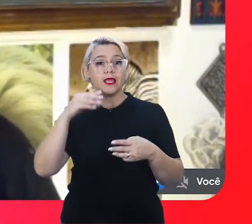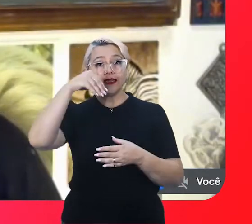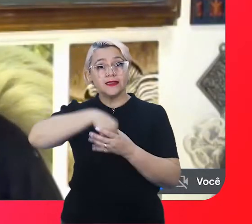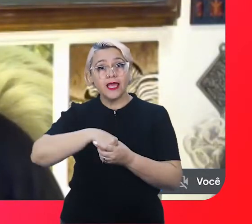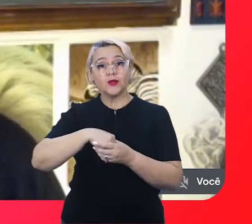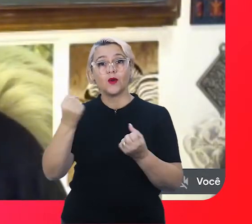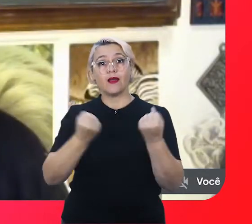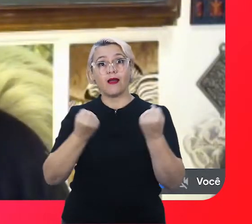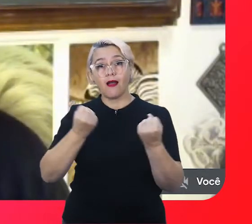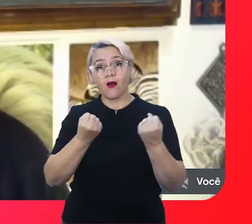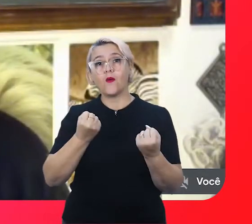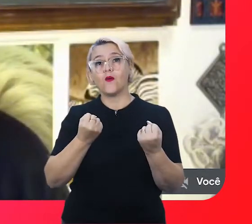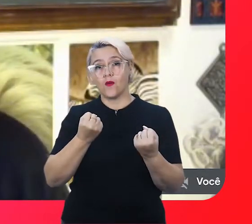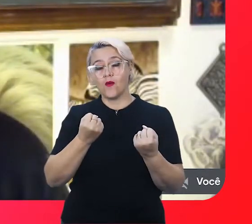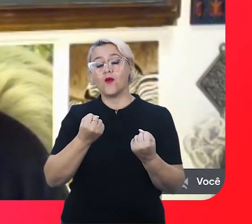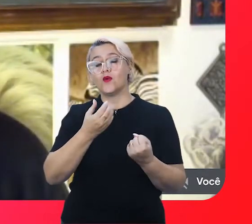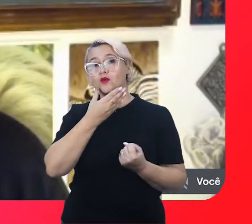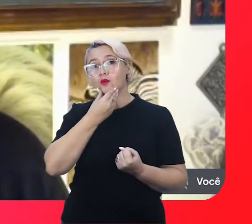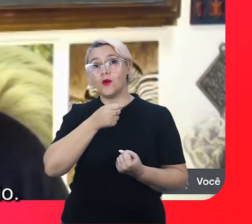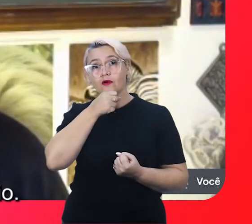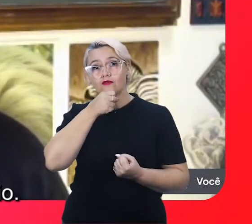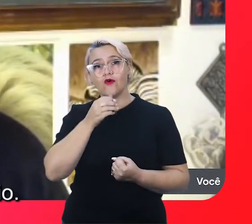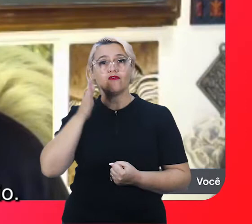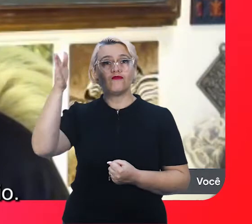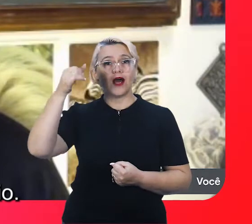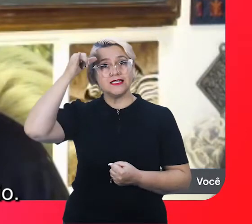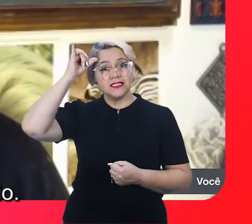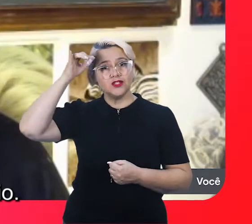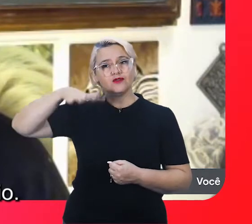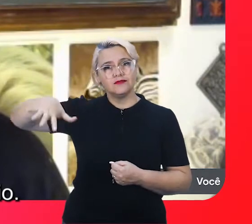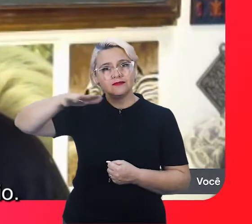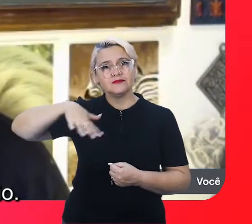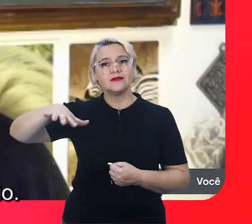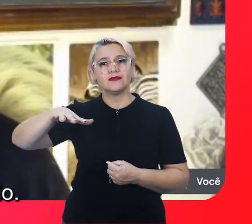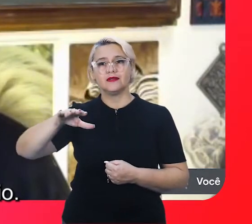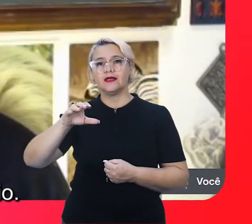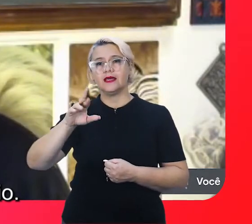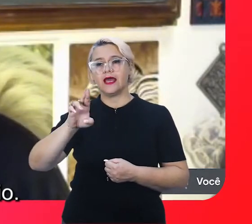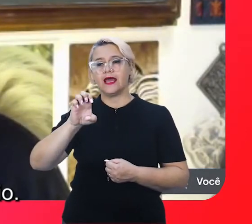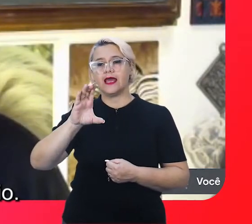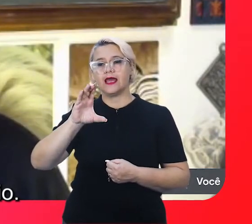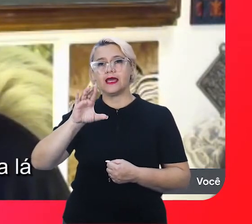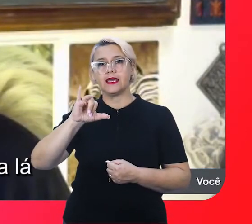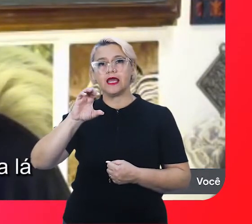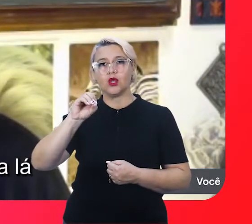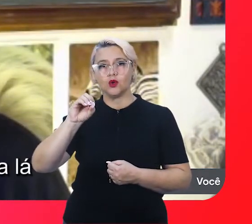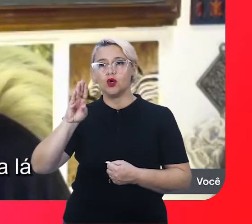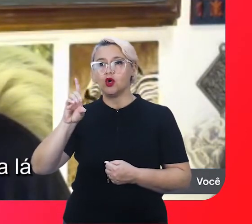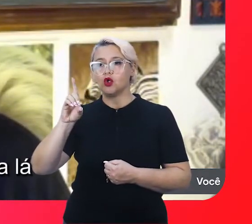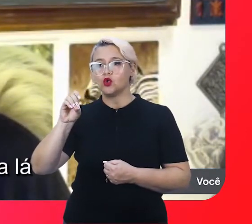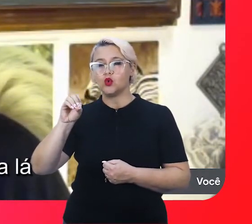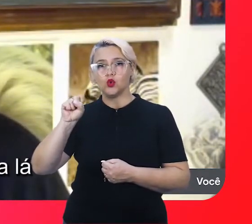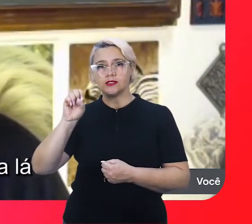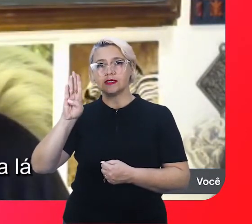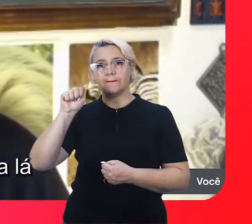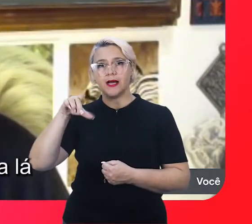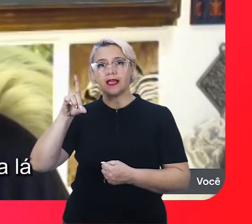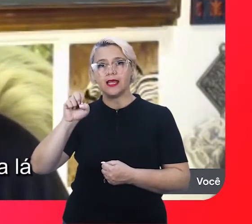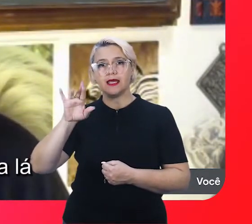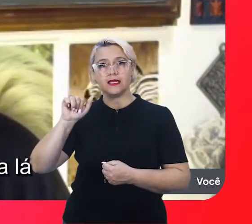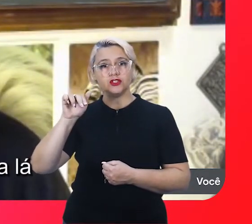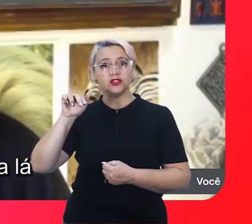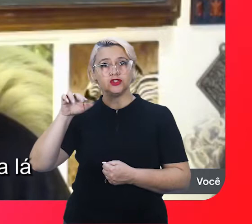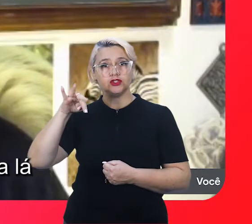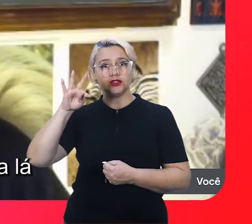meu avô para o sítio que ele tinha no Recreio dos Bandeirantes, que hoje é uma região conhecida do Rio, mas naquele tempo ninguém tinha casa